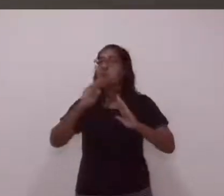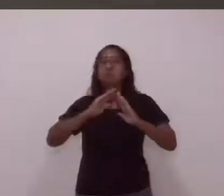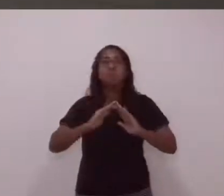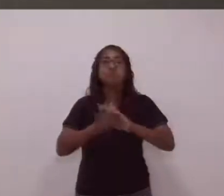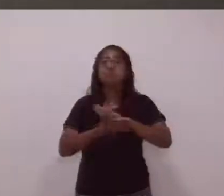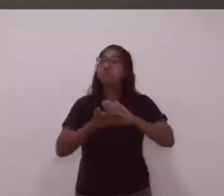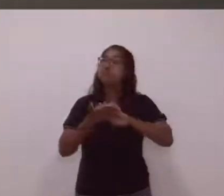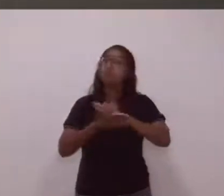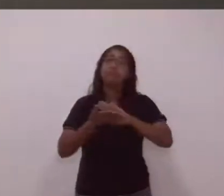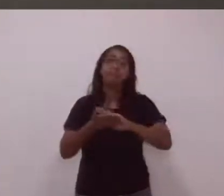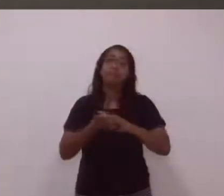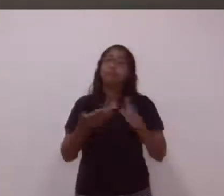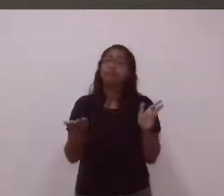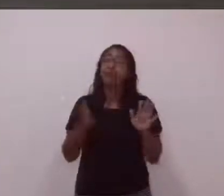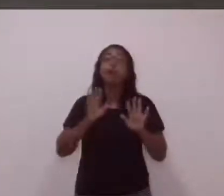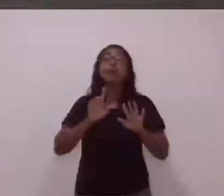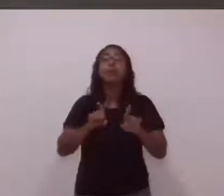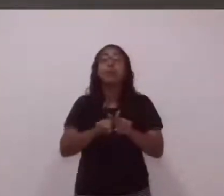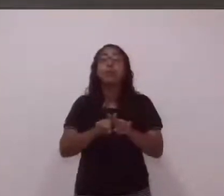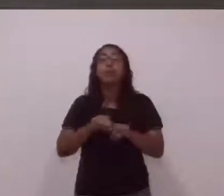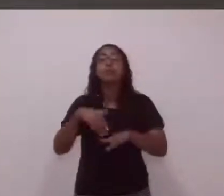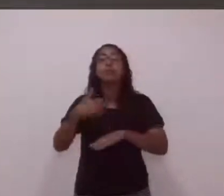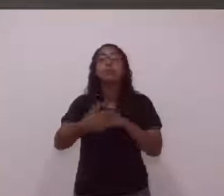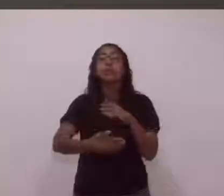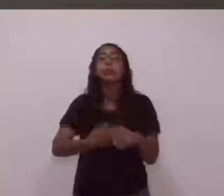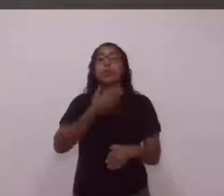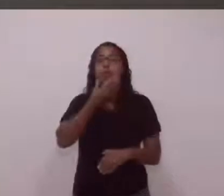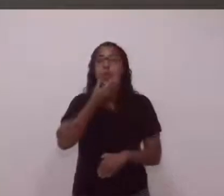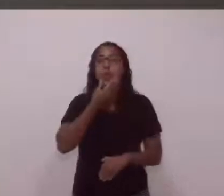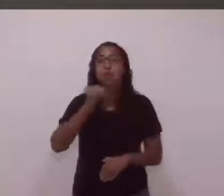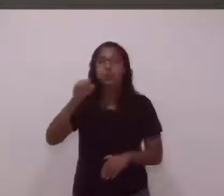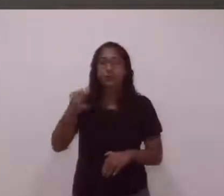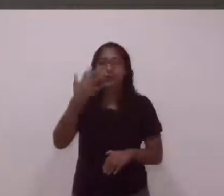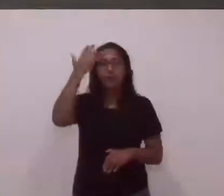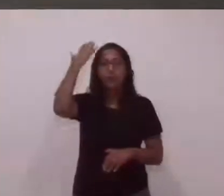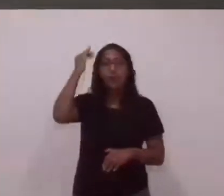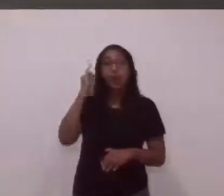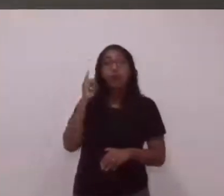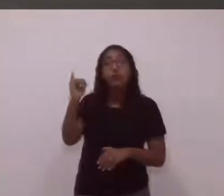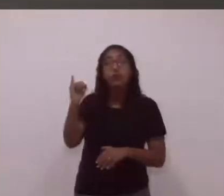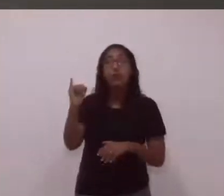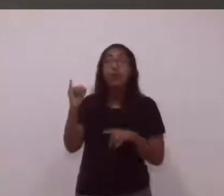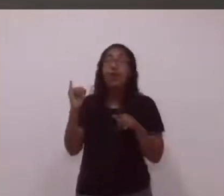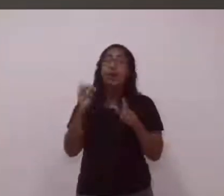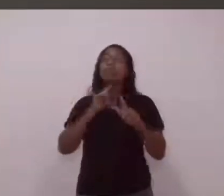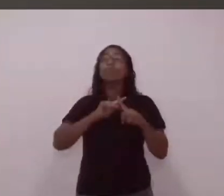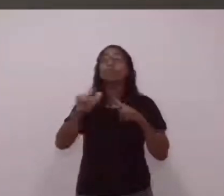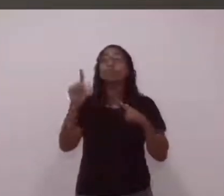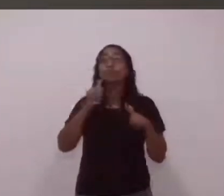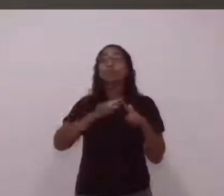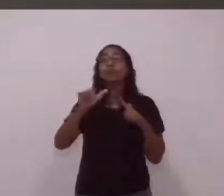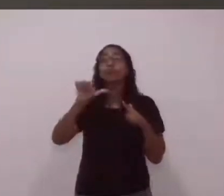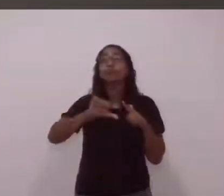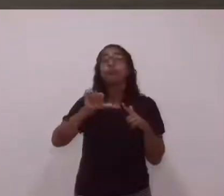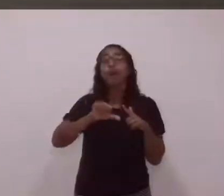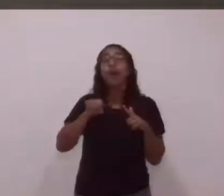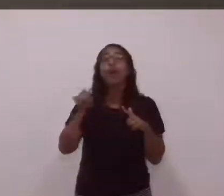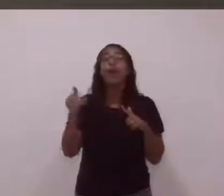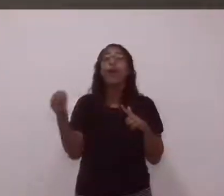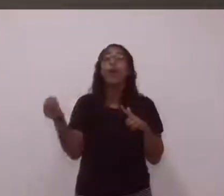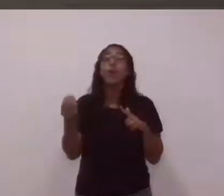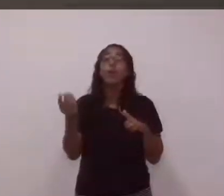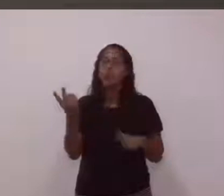sabendo do problema né mesmo quando alertado sobre essas duas questões ele